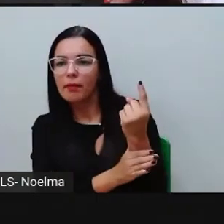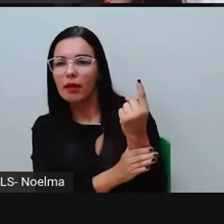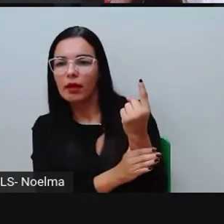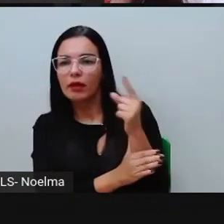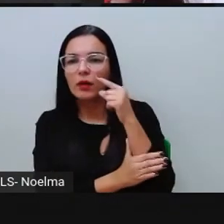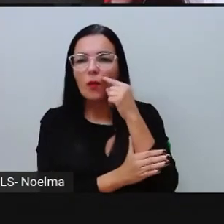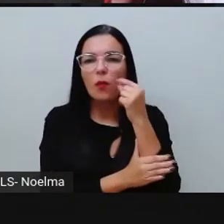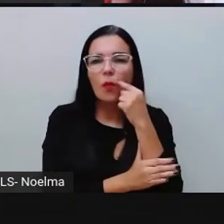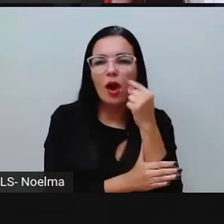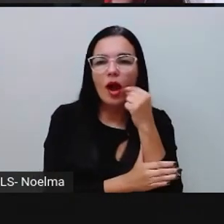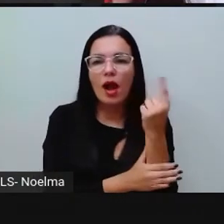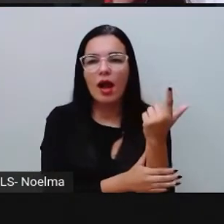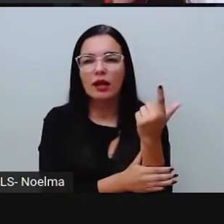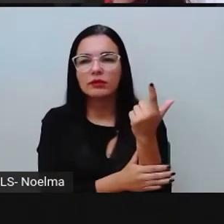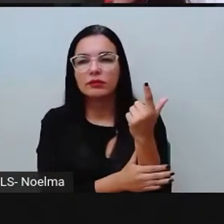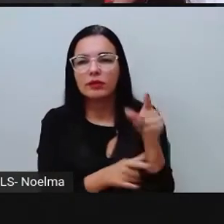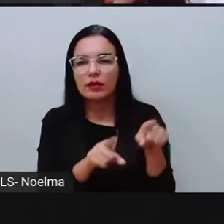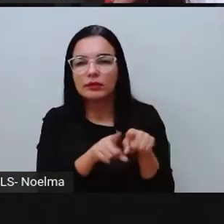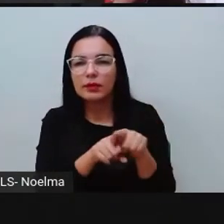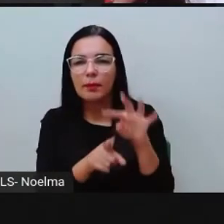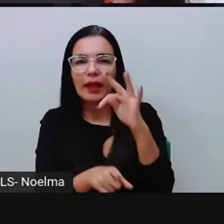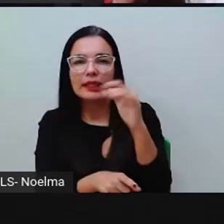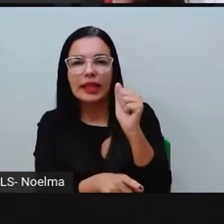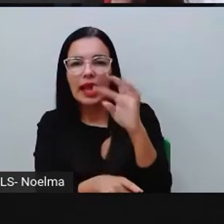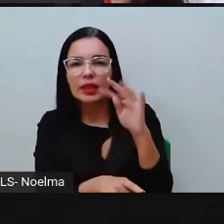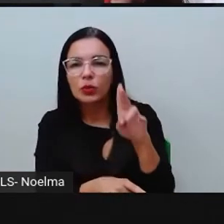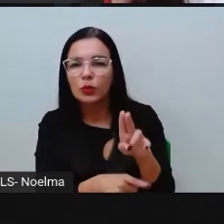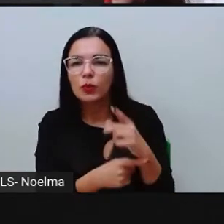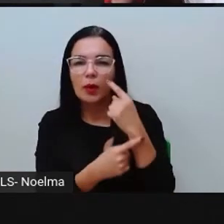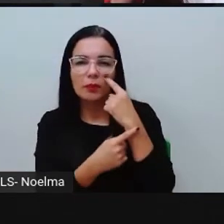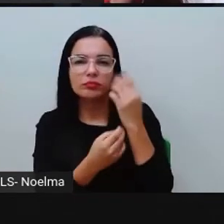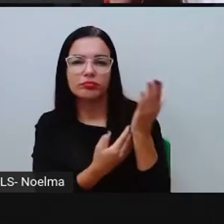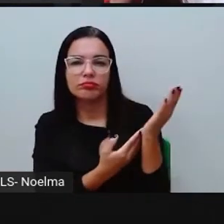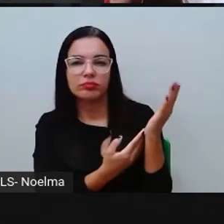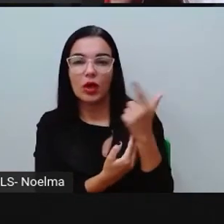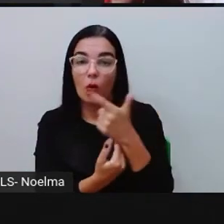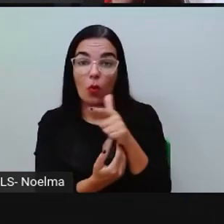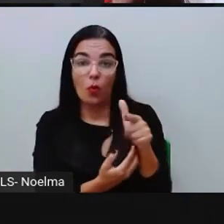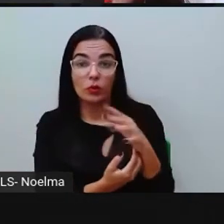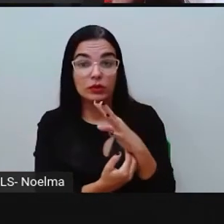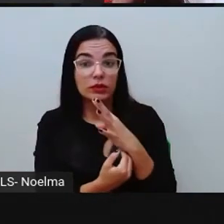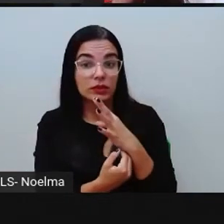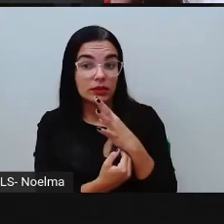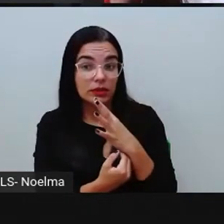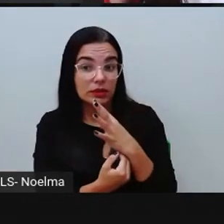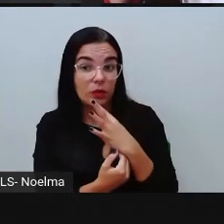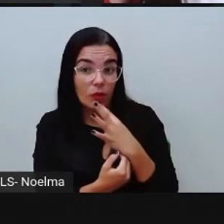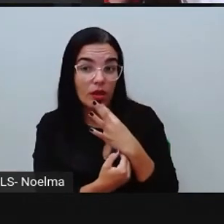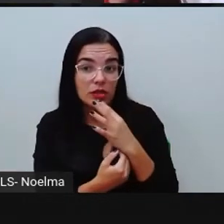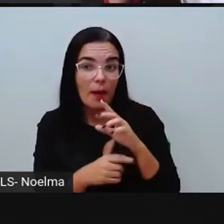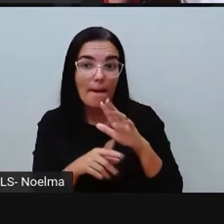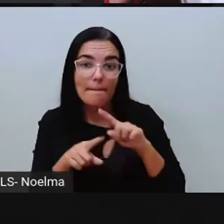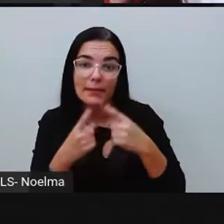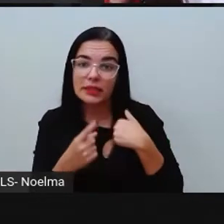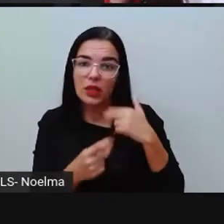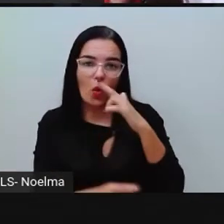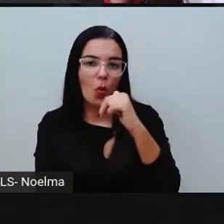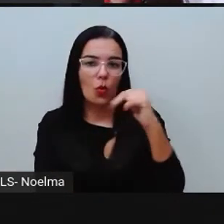preá, o tatupeba, os outros animais eu conheço, mas eu nunca